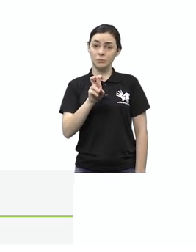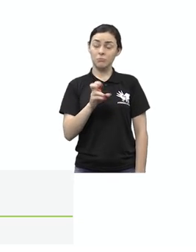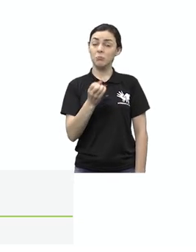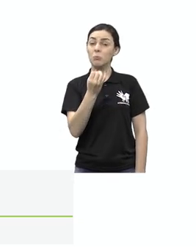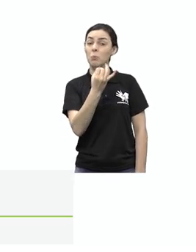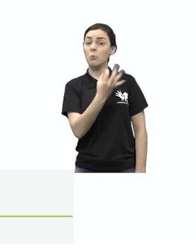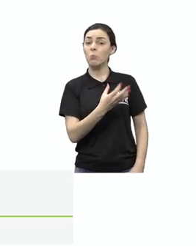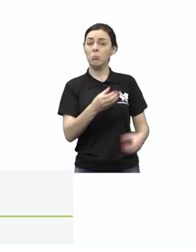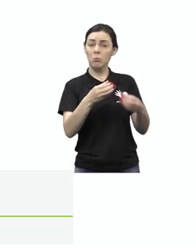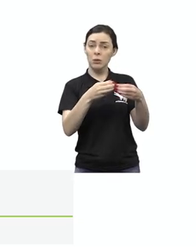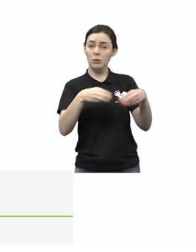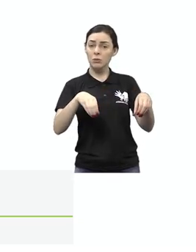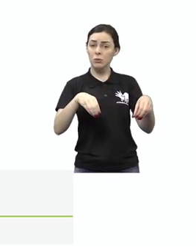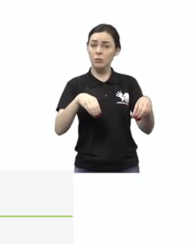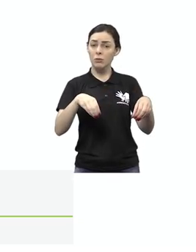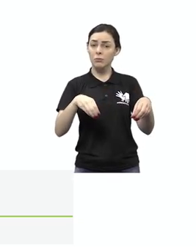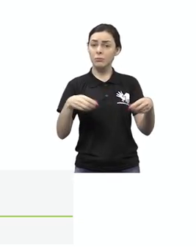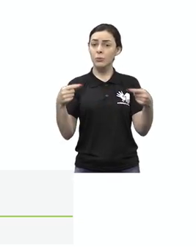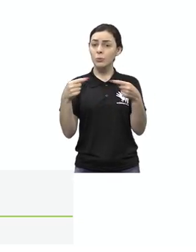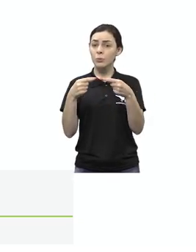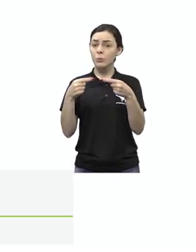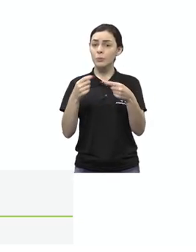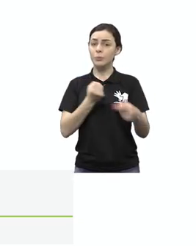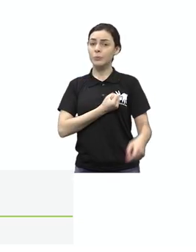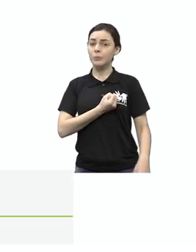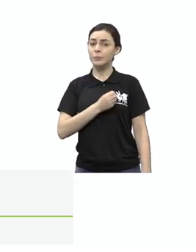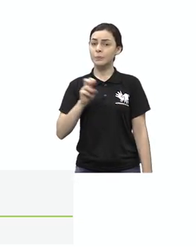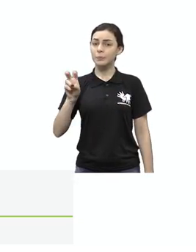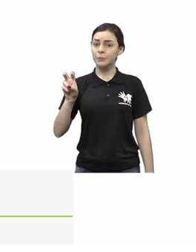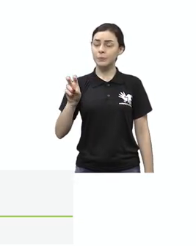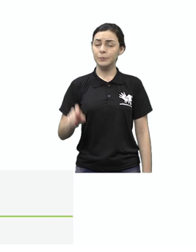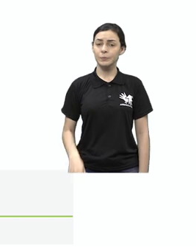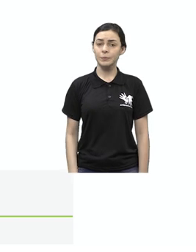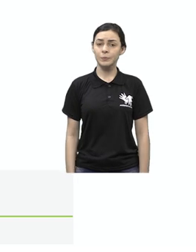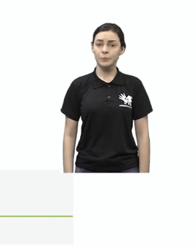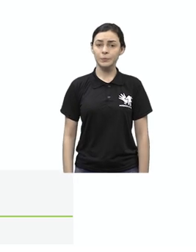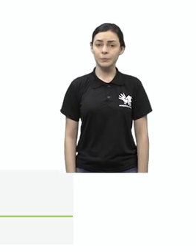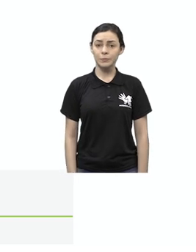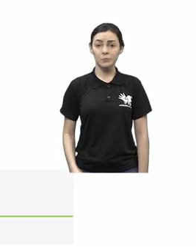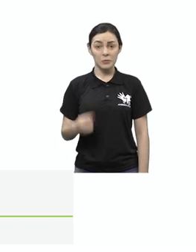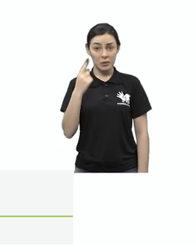5? Qual é a quantidade de ovos que vai representar o número 5?